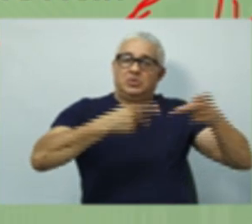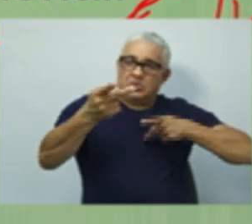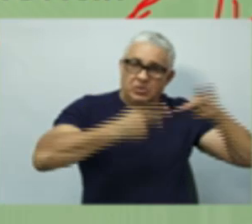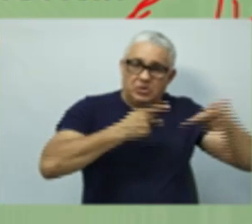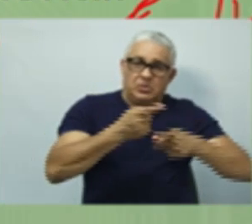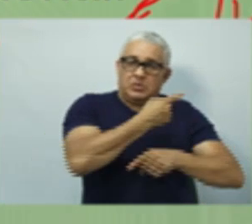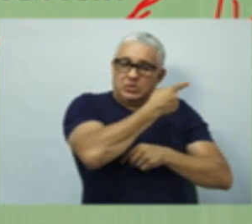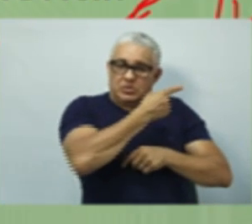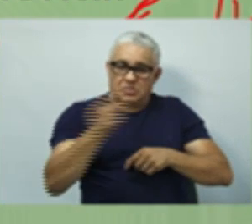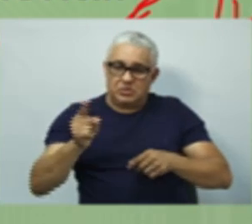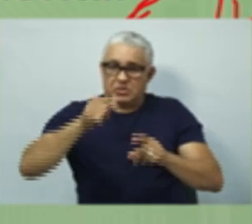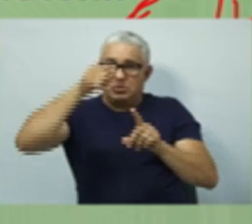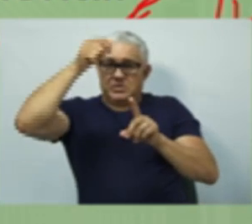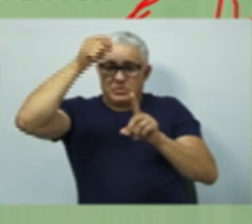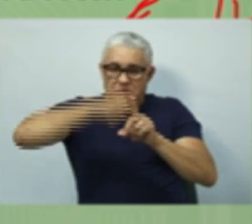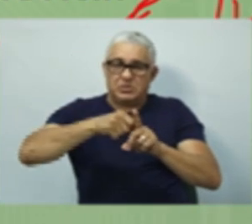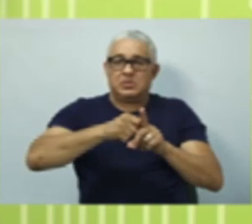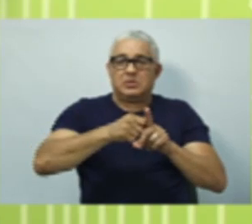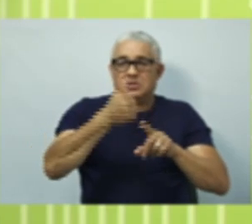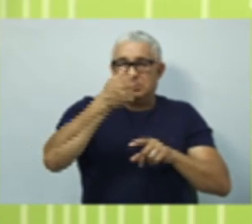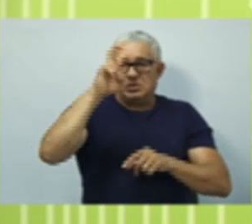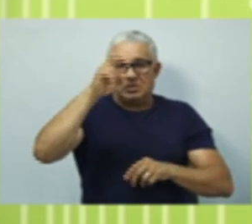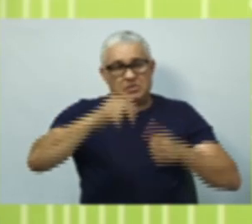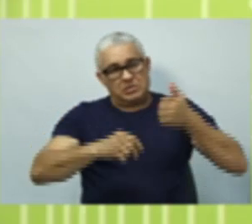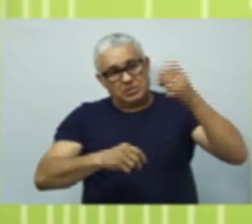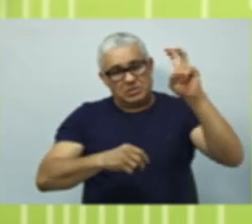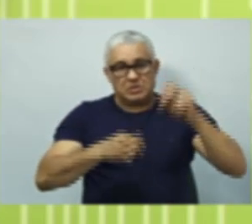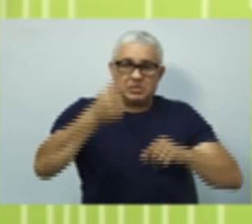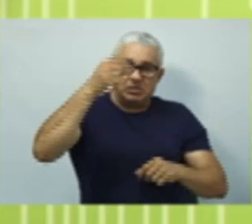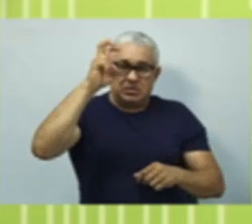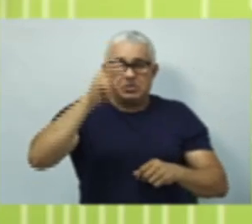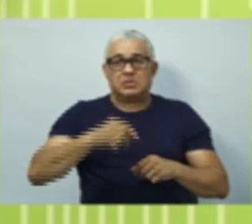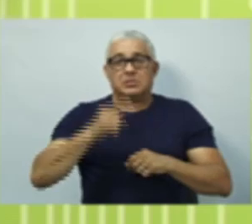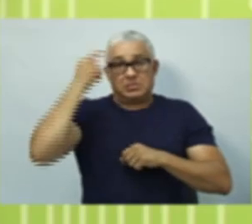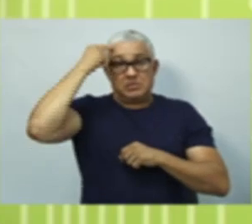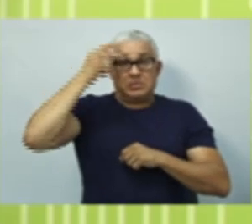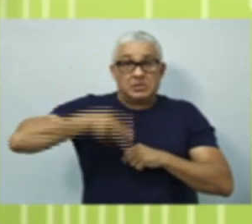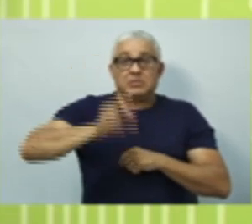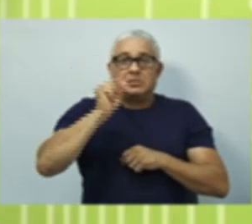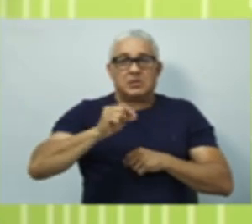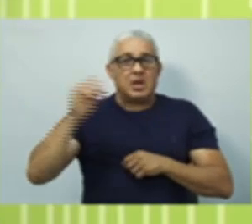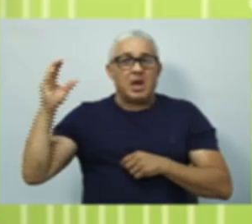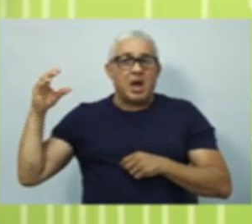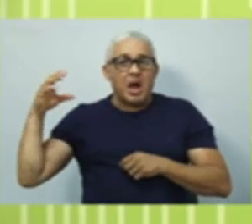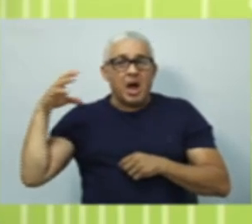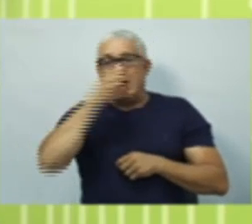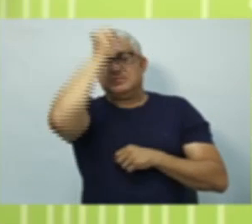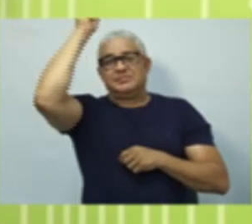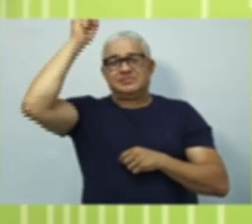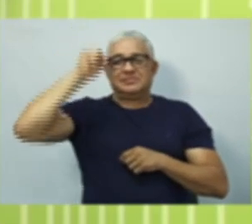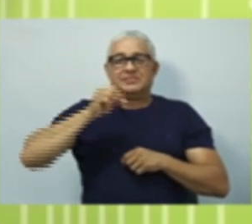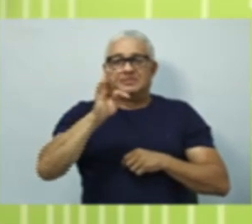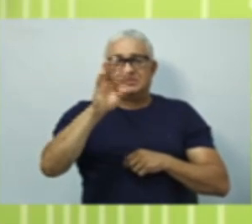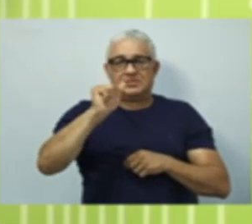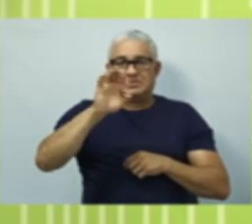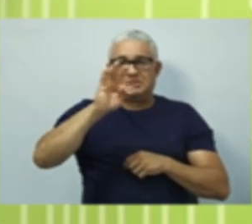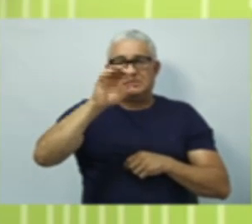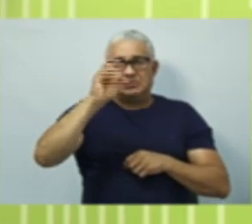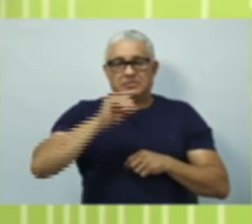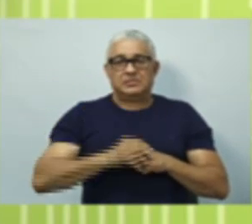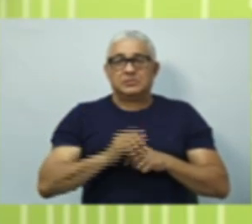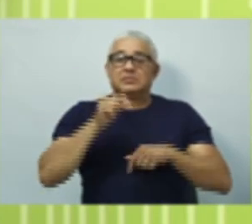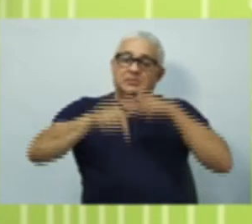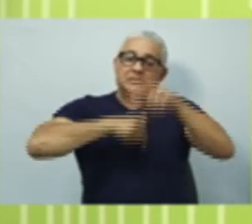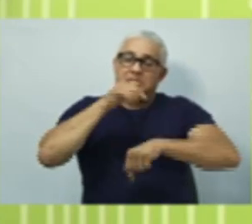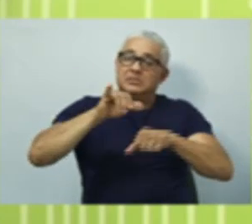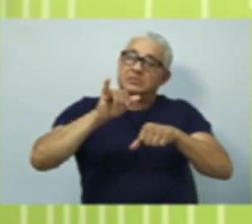planos mensais, quinzenais, e ele vai pensar sempre no imediato ali no próximo. Já o tático ele vai estar trabalhando